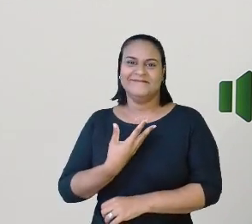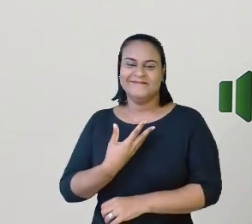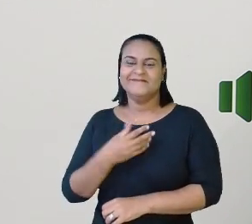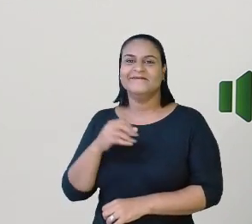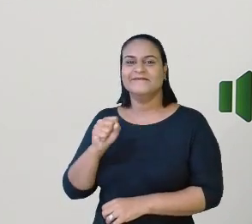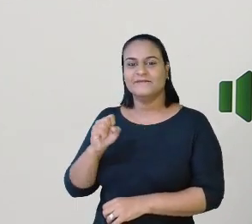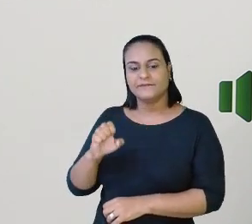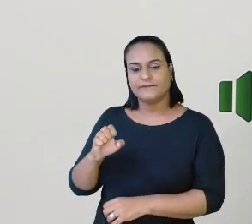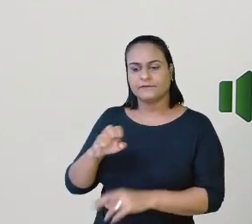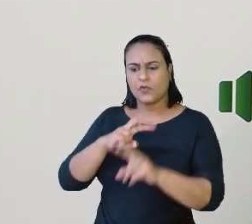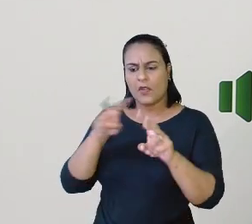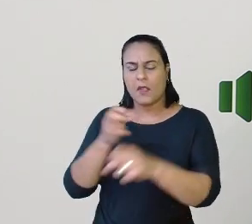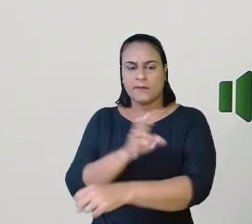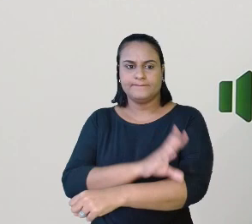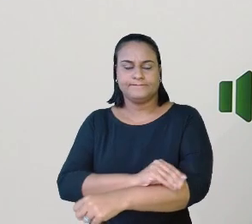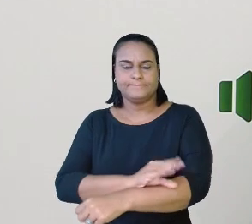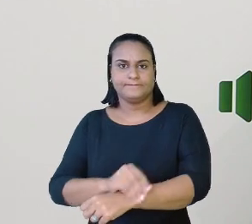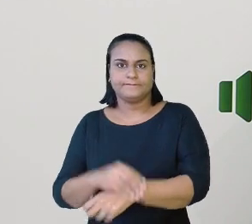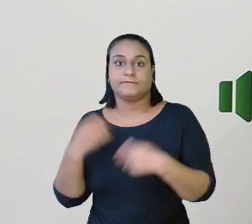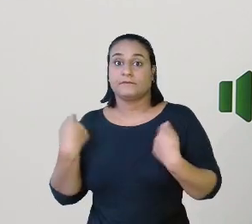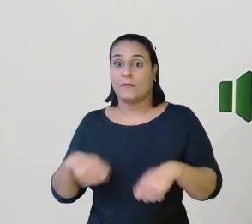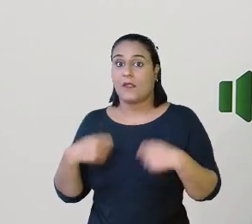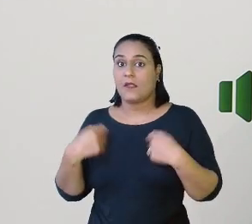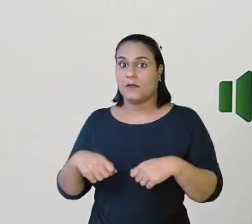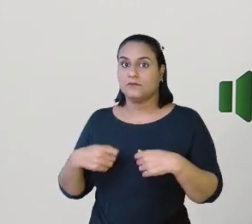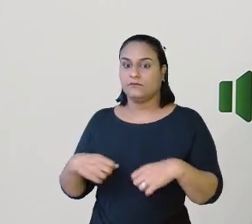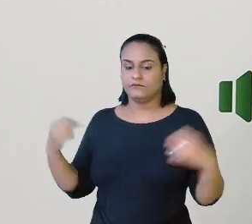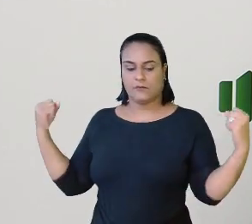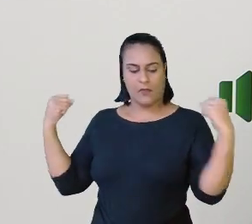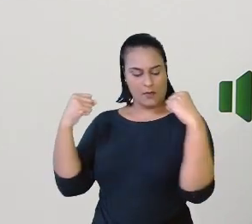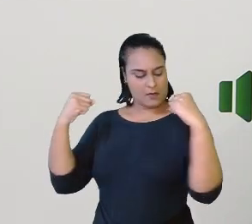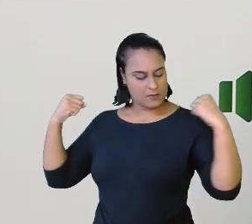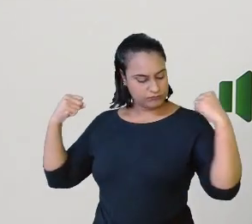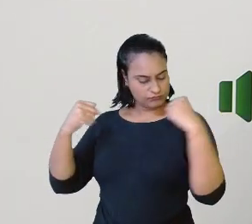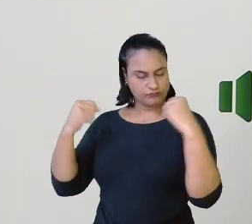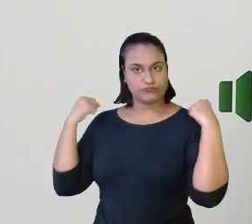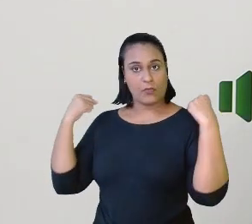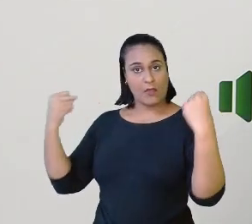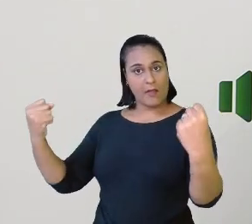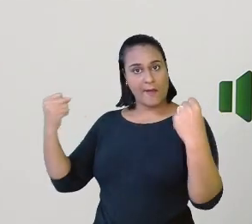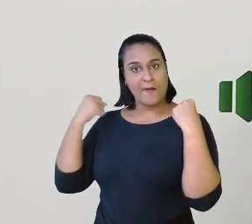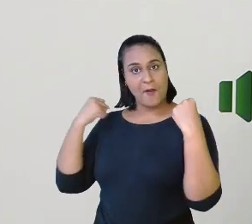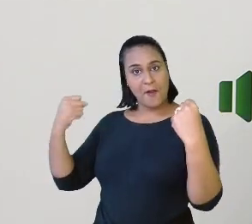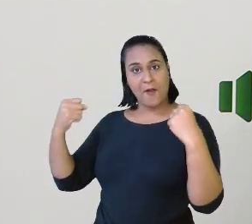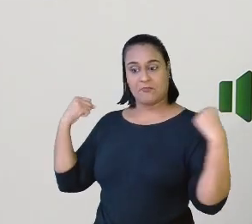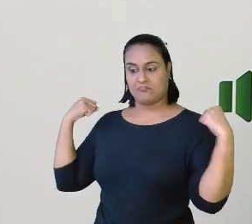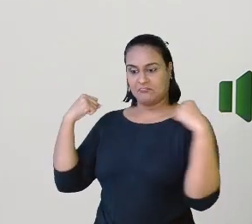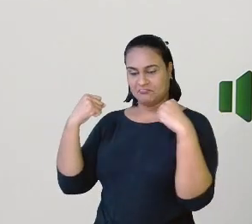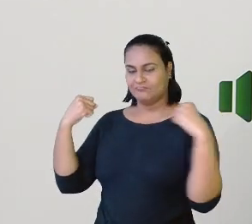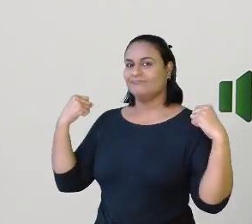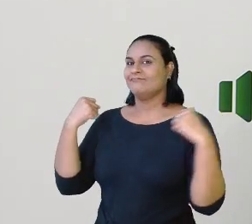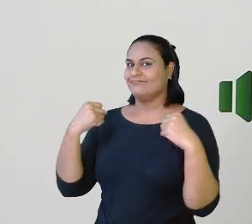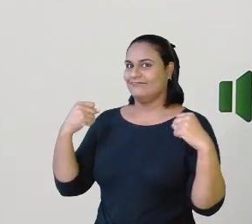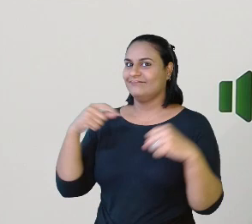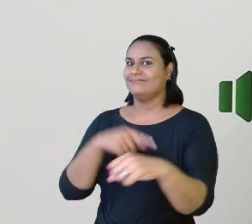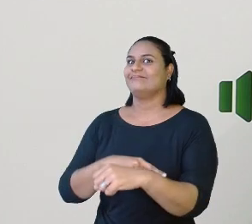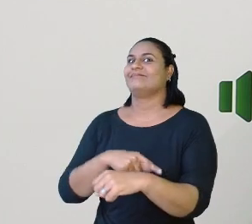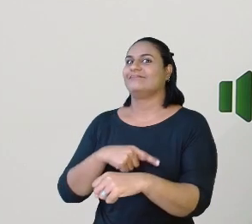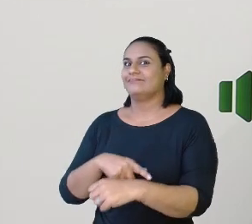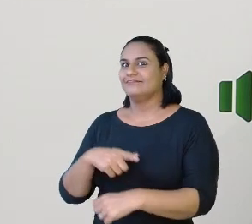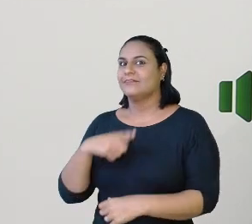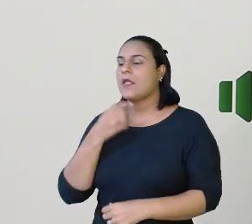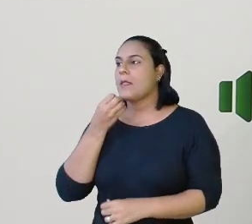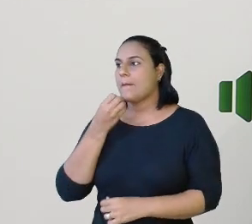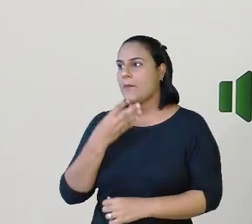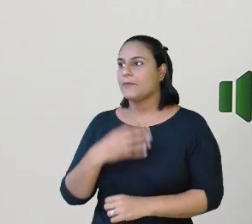falando em músculos, os músculos eles precisam se exercitar. A gente precisa exercitar os músculos para que eles trabalhem sempre